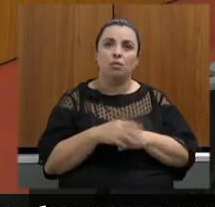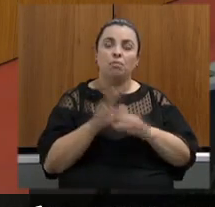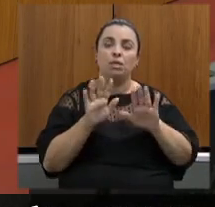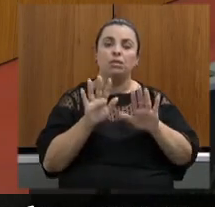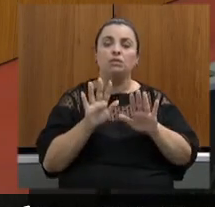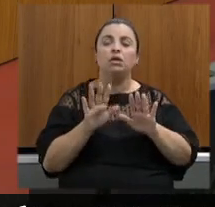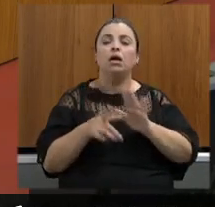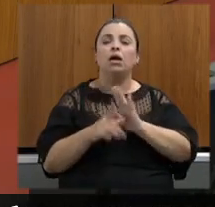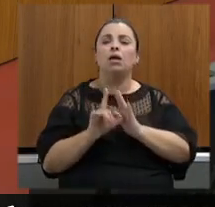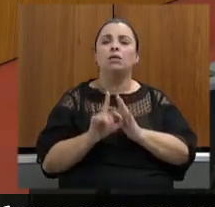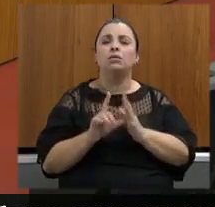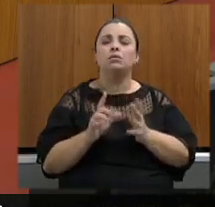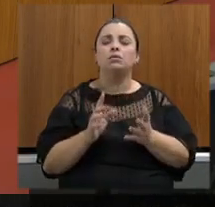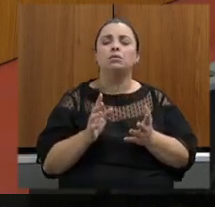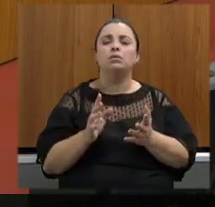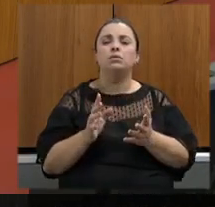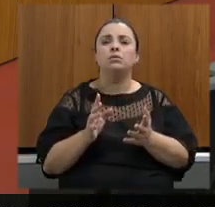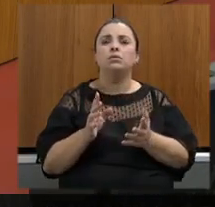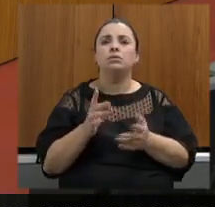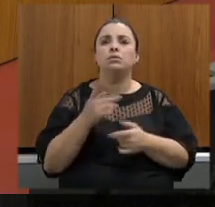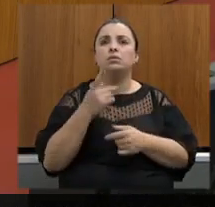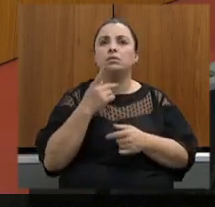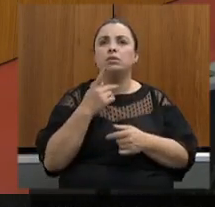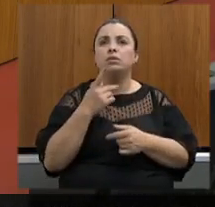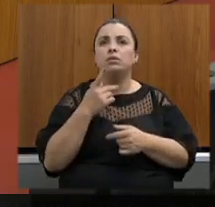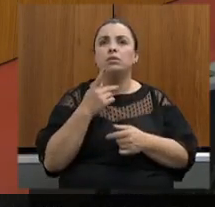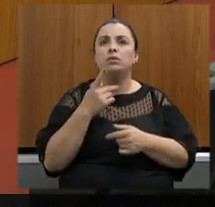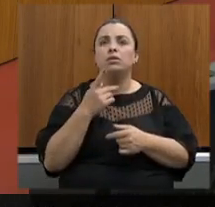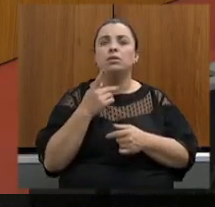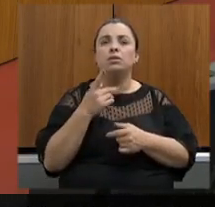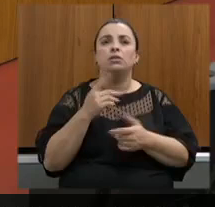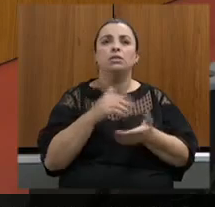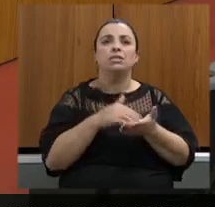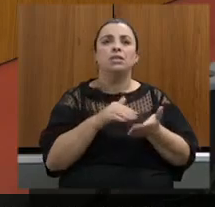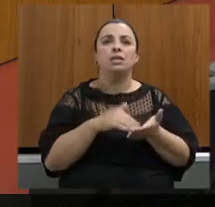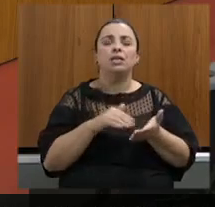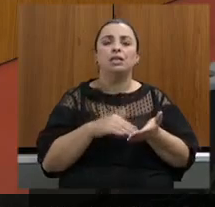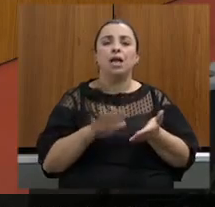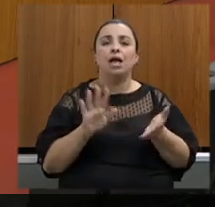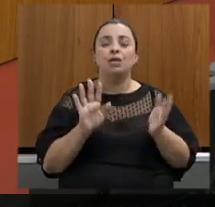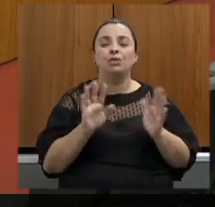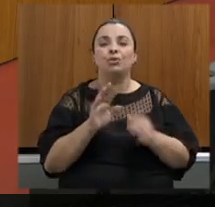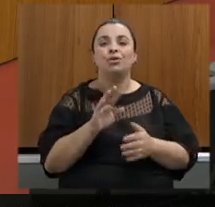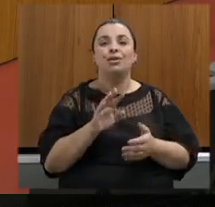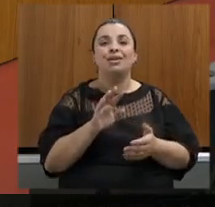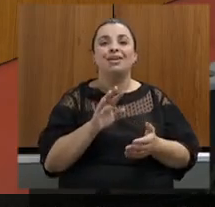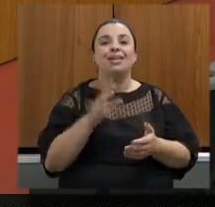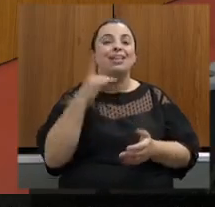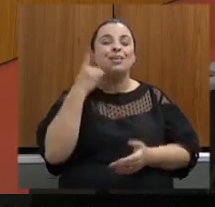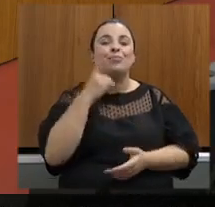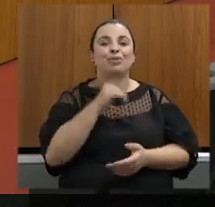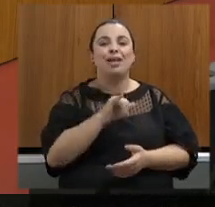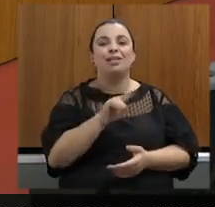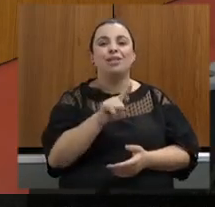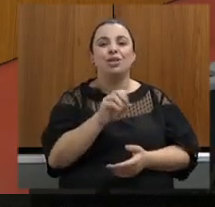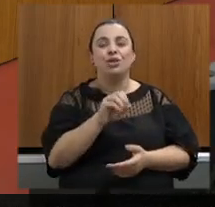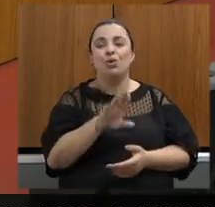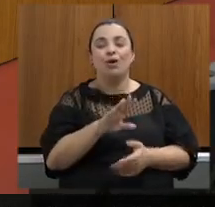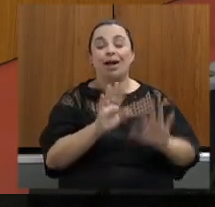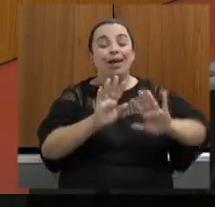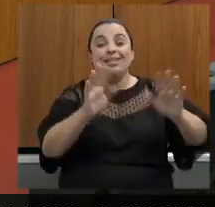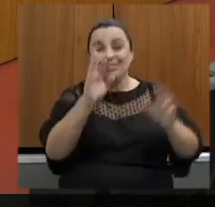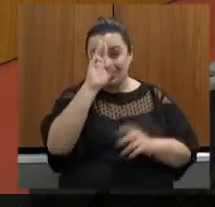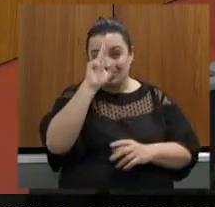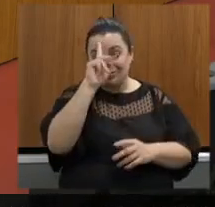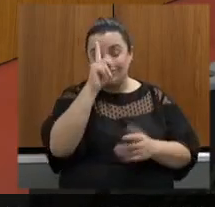Deputado e garanto a você tá então secretário Beto futuro Deputado Com certeza